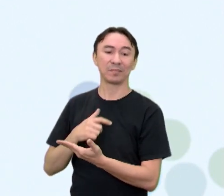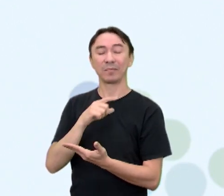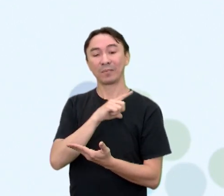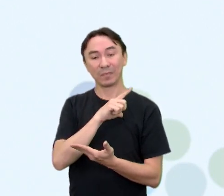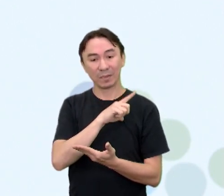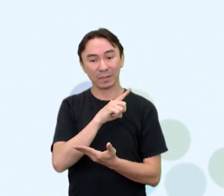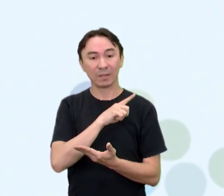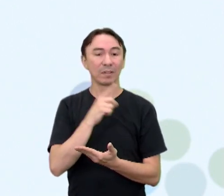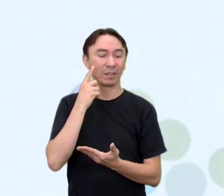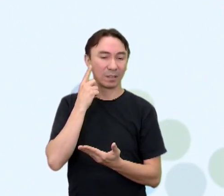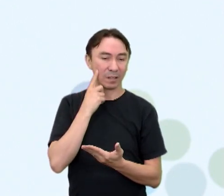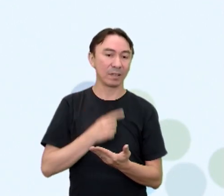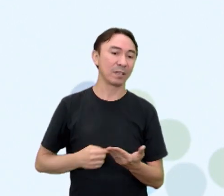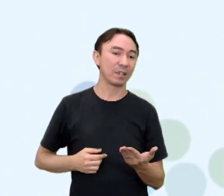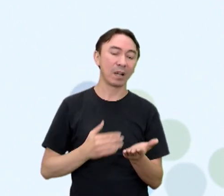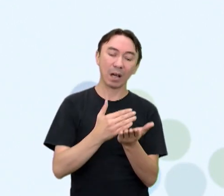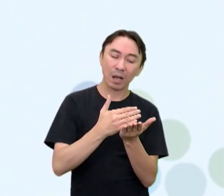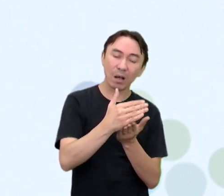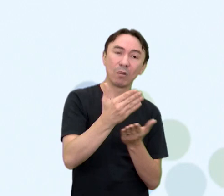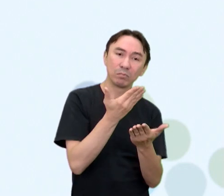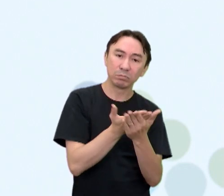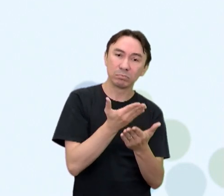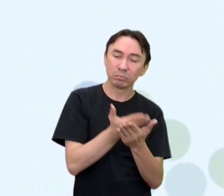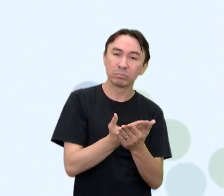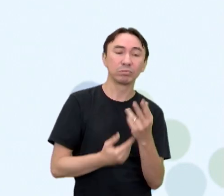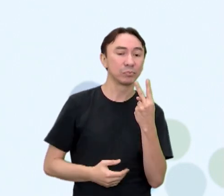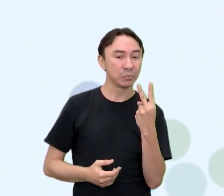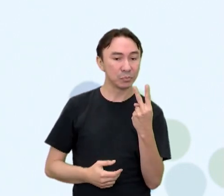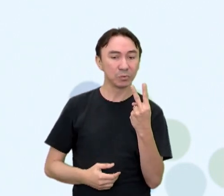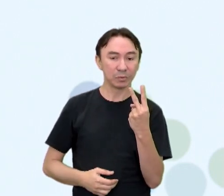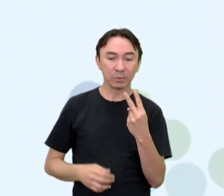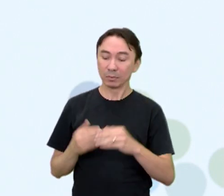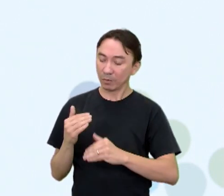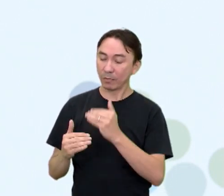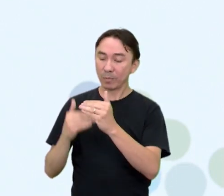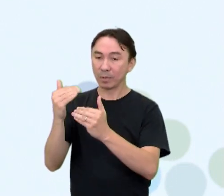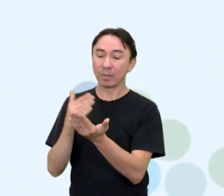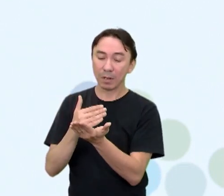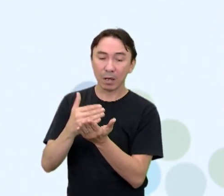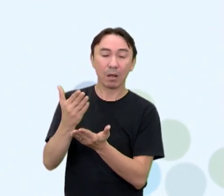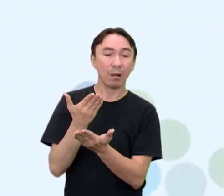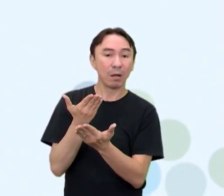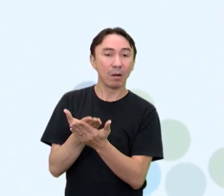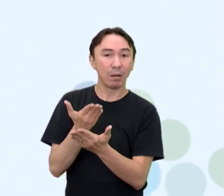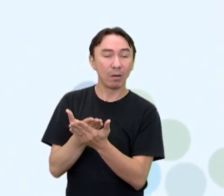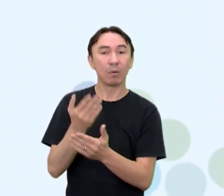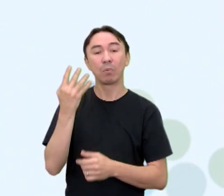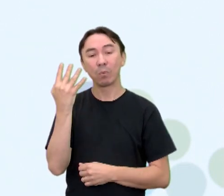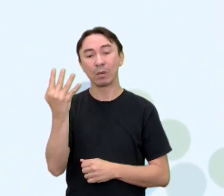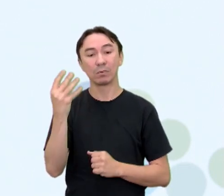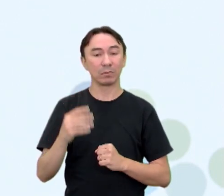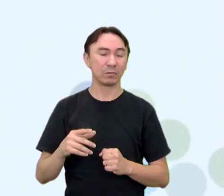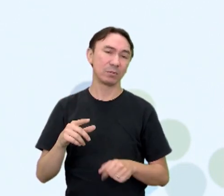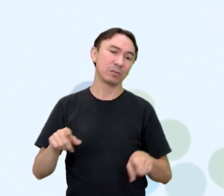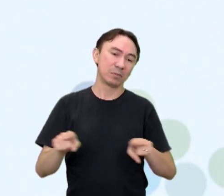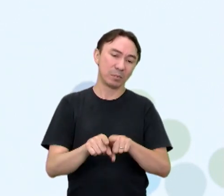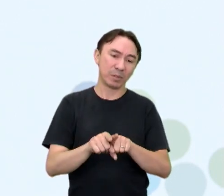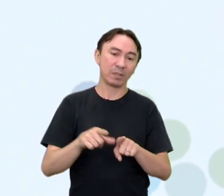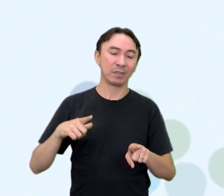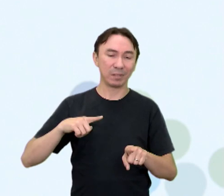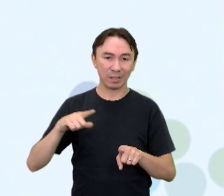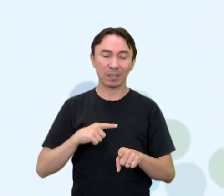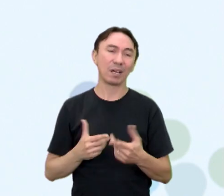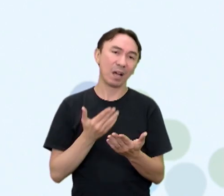aulas de introdução, né, 4 aulas de desenvolvimento e no nosso caso aqui temos aí 2 aulas de sistematização, mas existem alguns